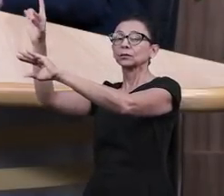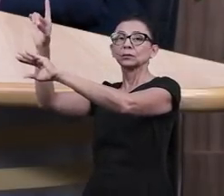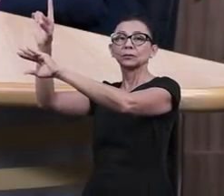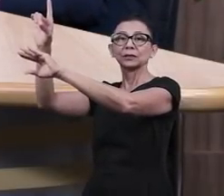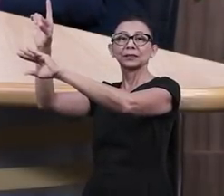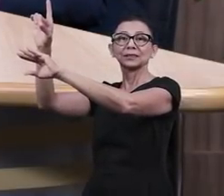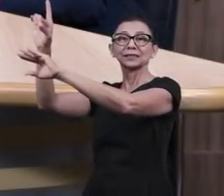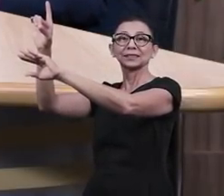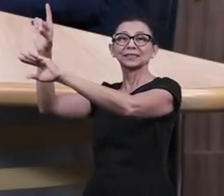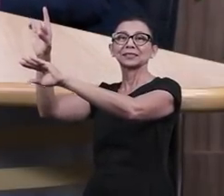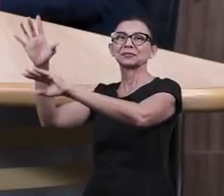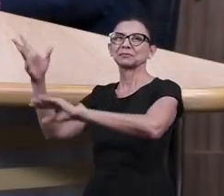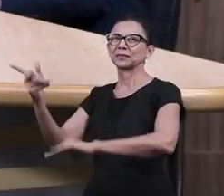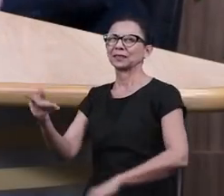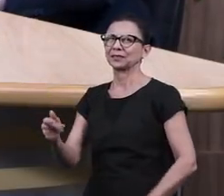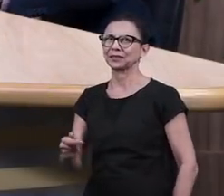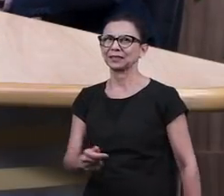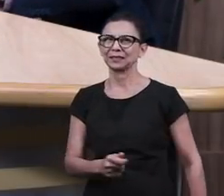Coisa maravilhosa isso.